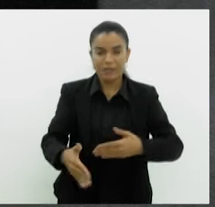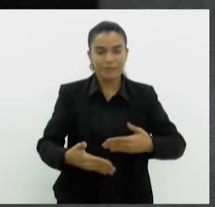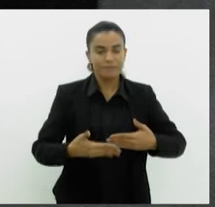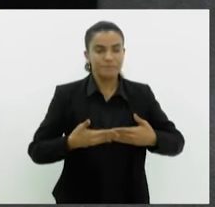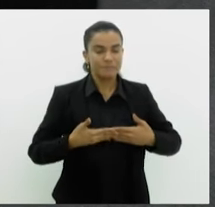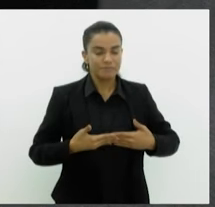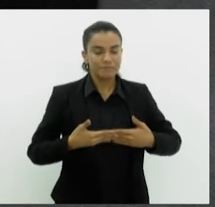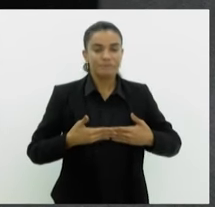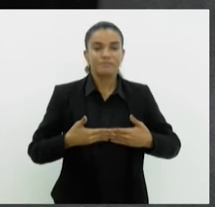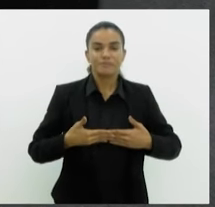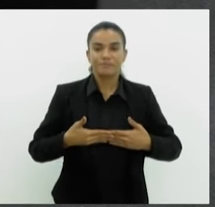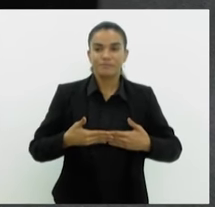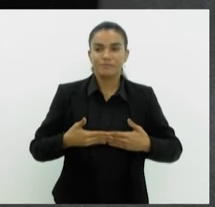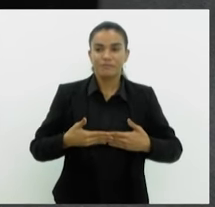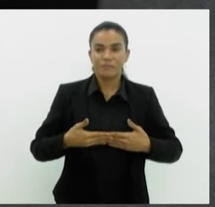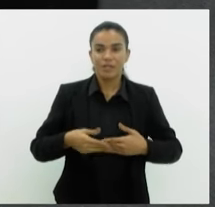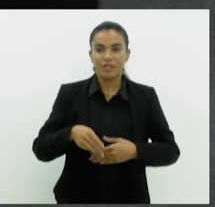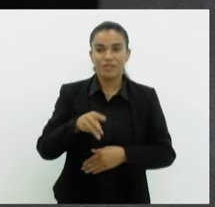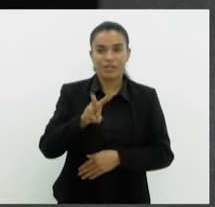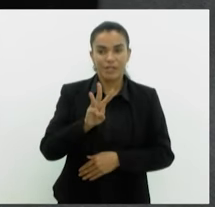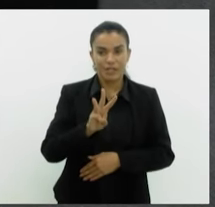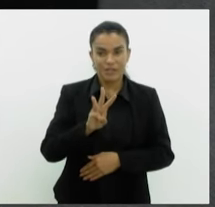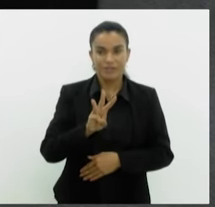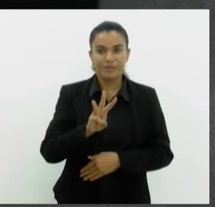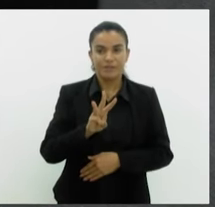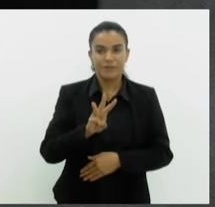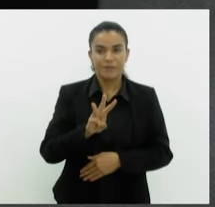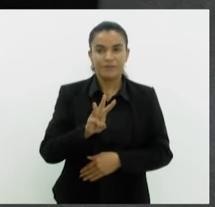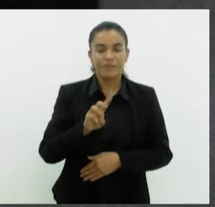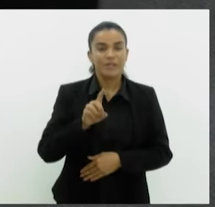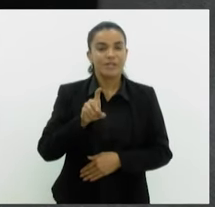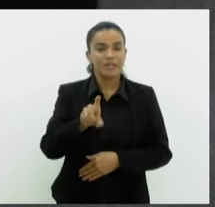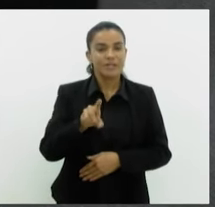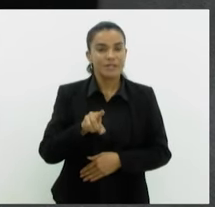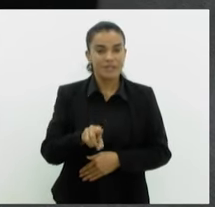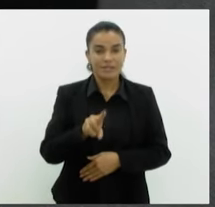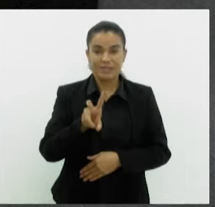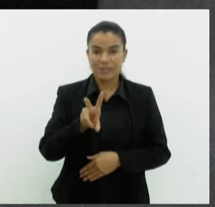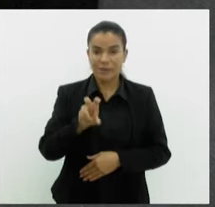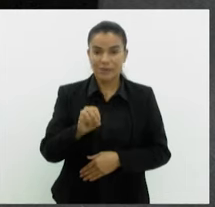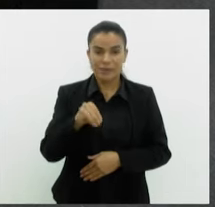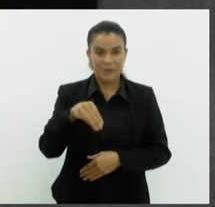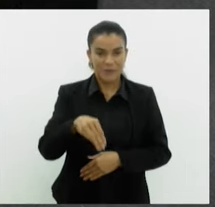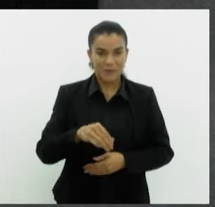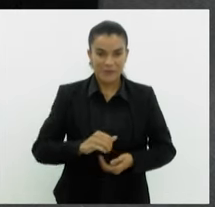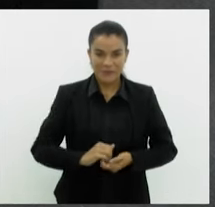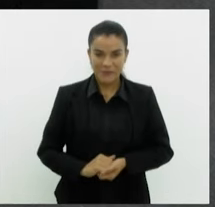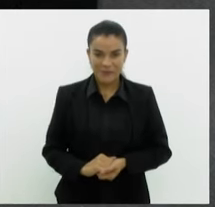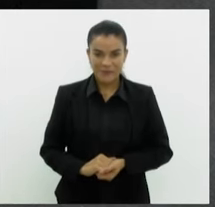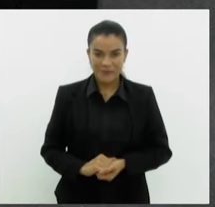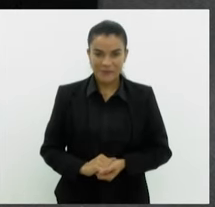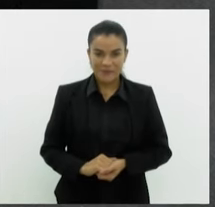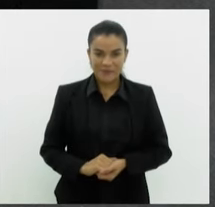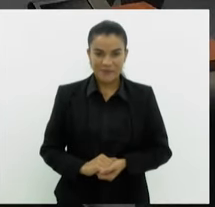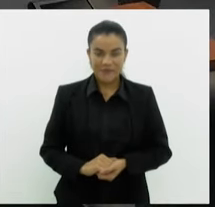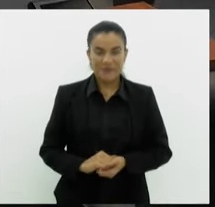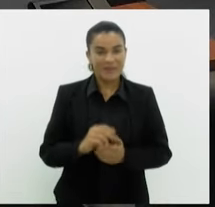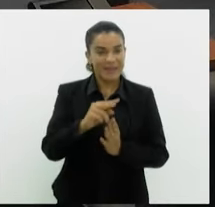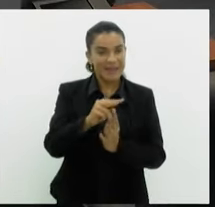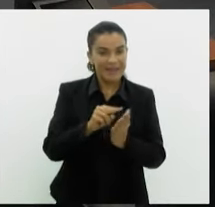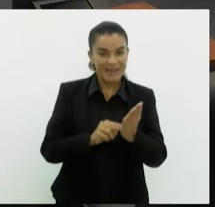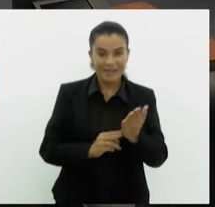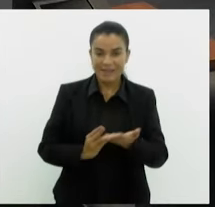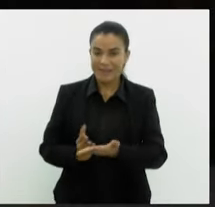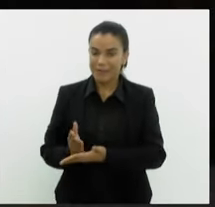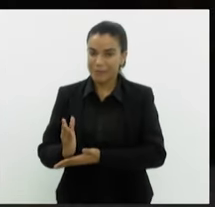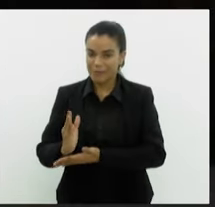encerrada às 15 horas e longevos 50 minutos. Lida e